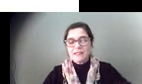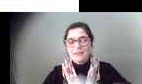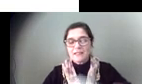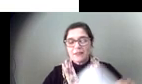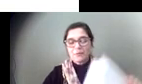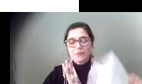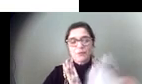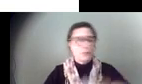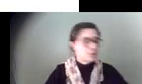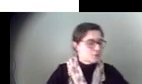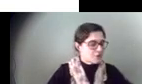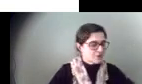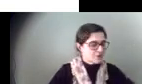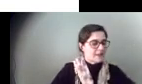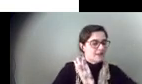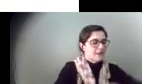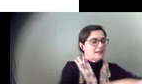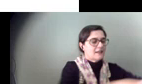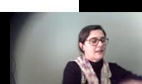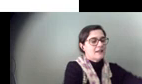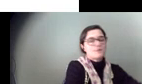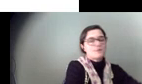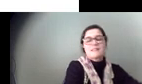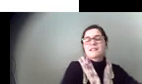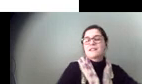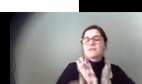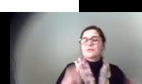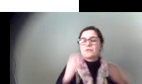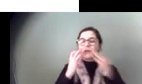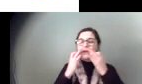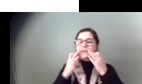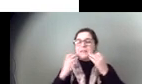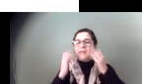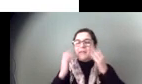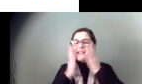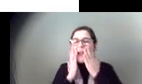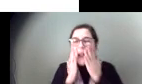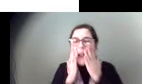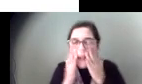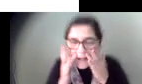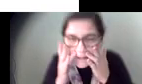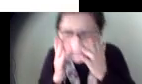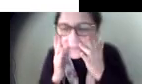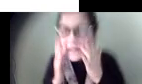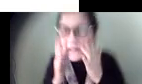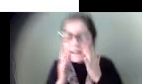esperados, né, por todos, que é um descanso no final do semestre,